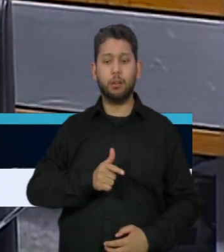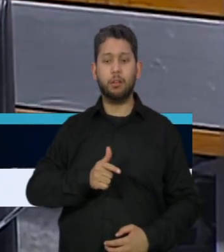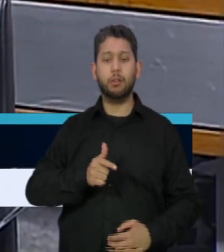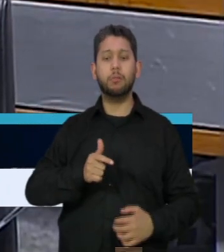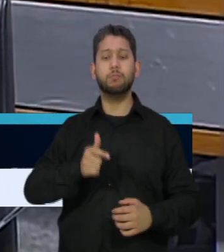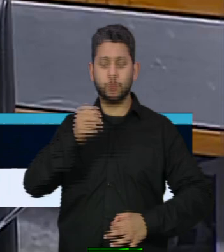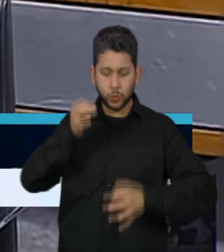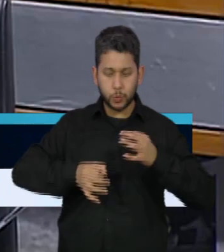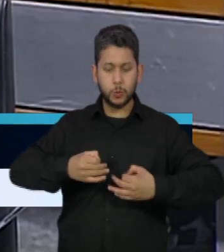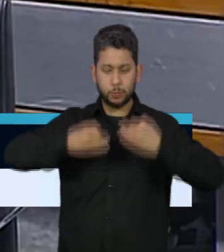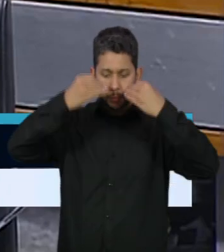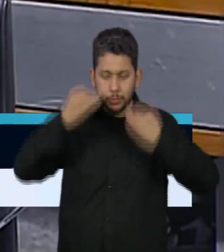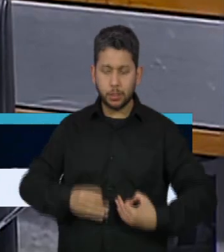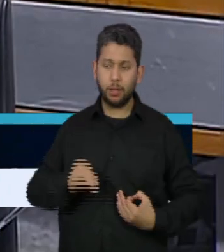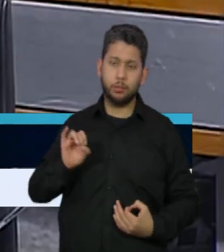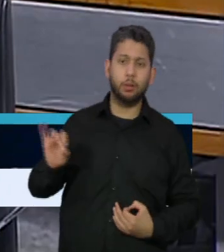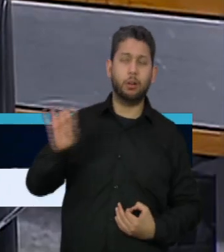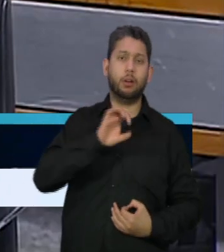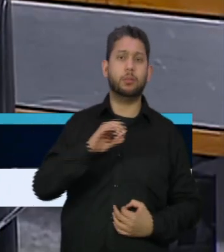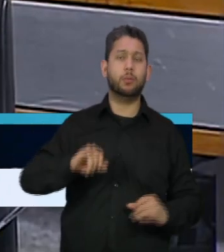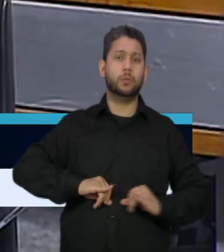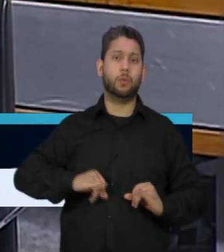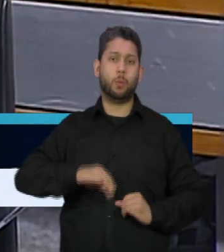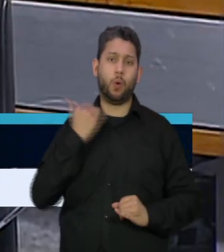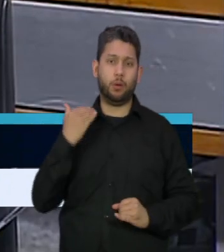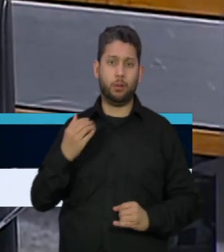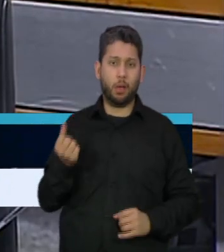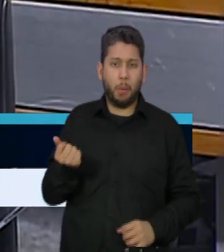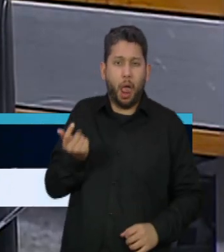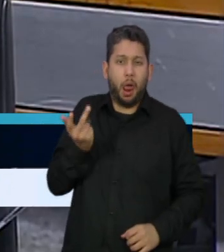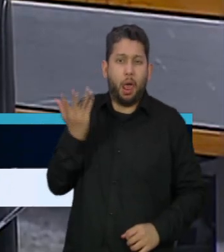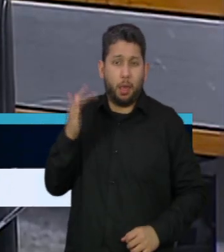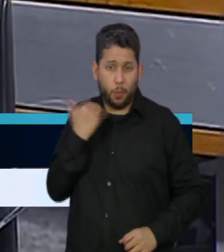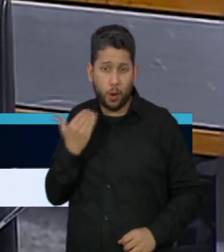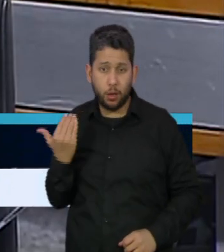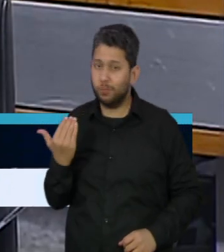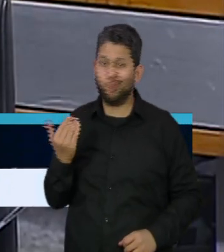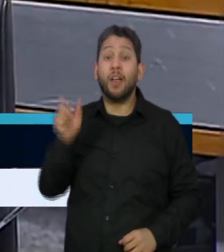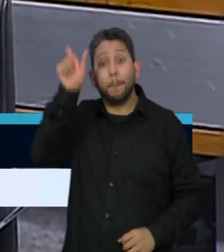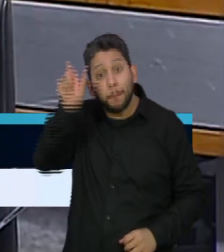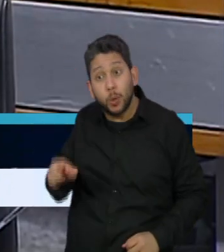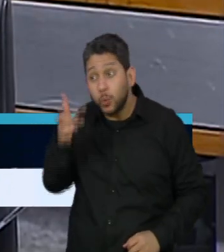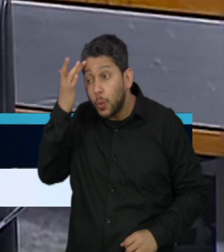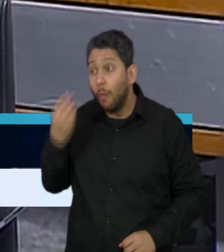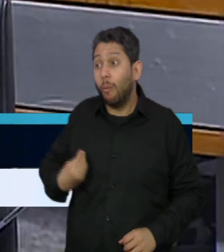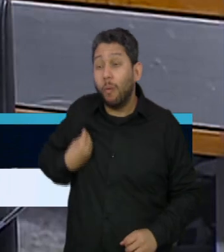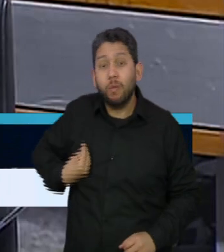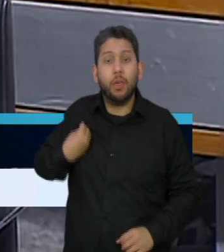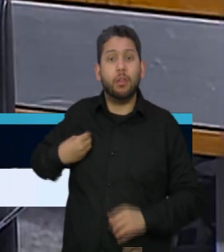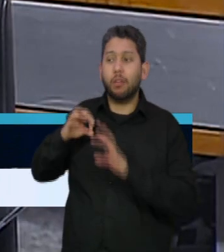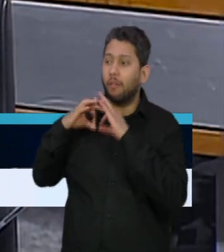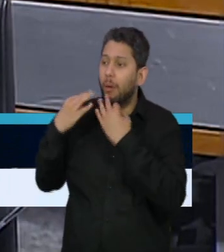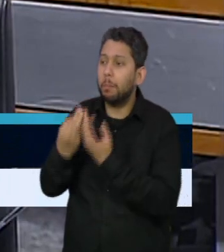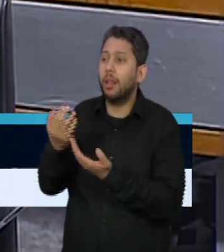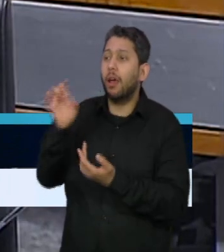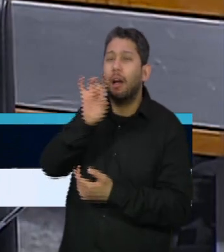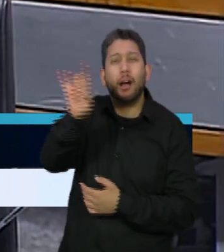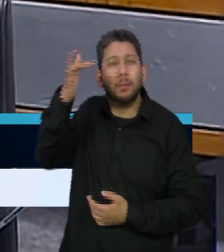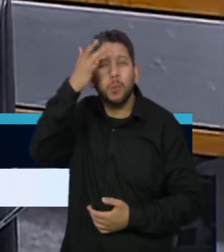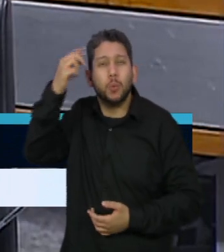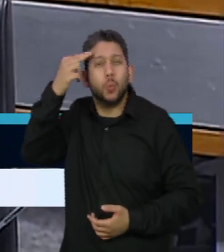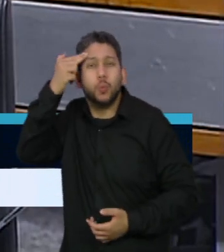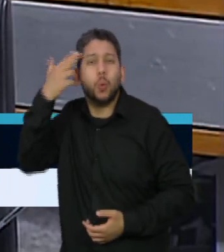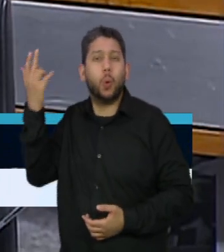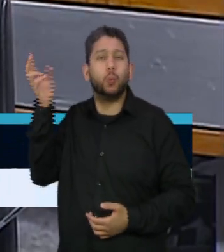fazendo a justiça com cada um, porque não são só números, são pessoas, são vidas, são sonhos, são